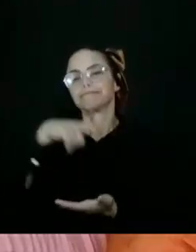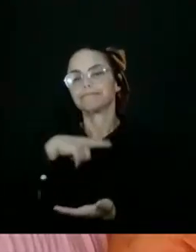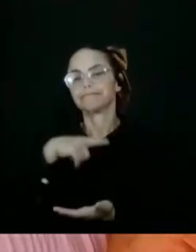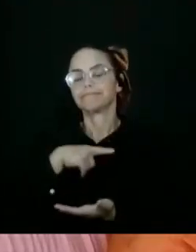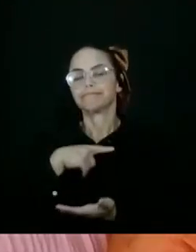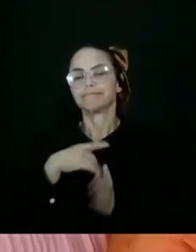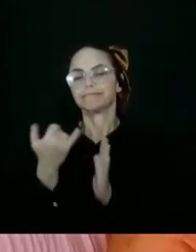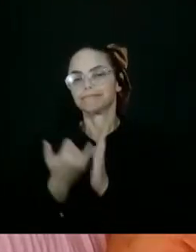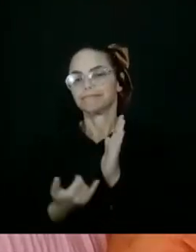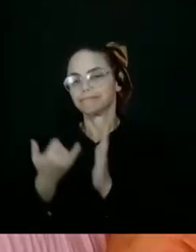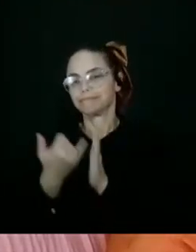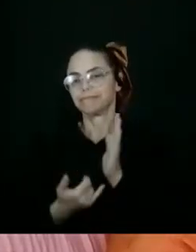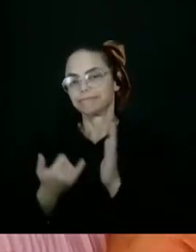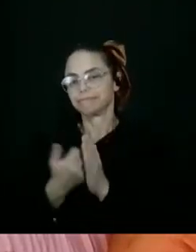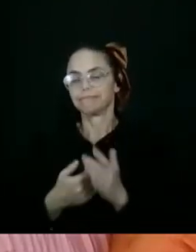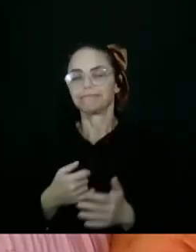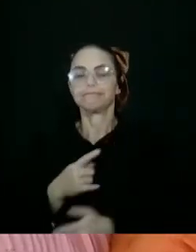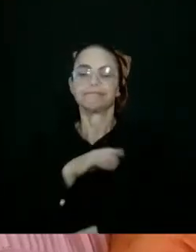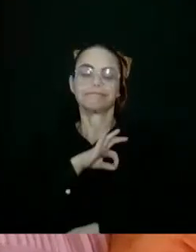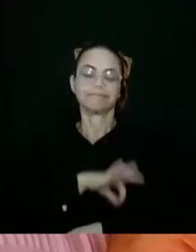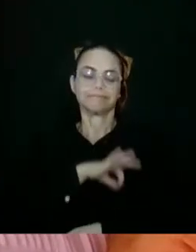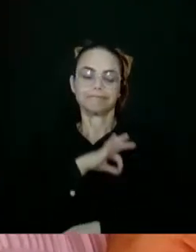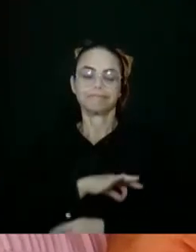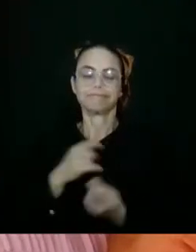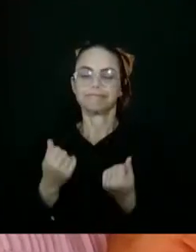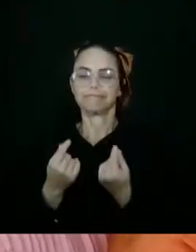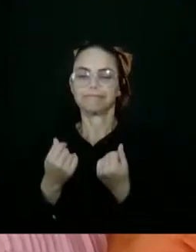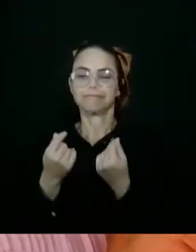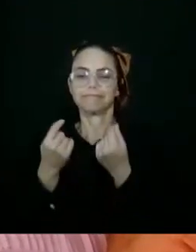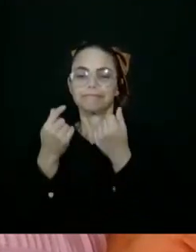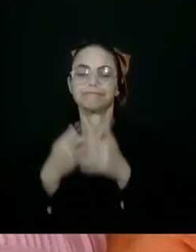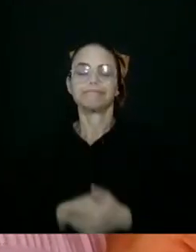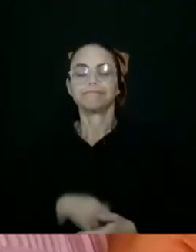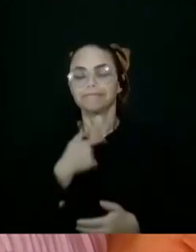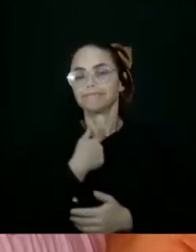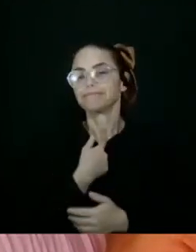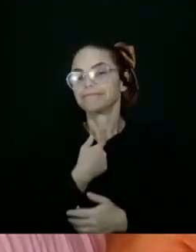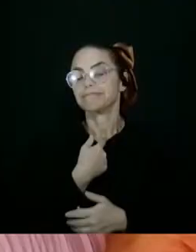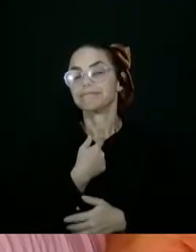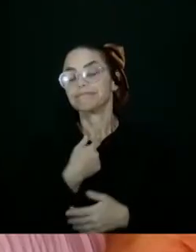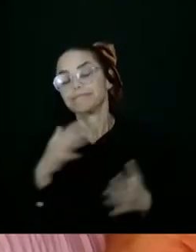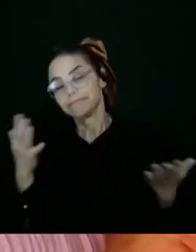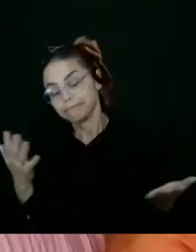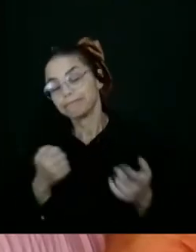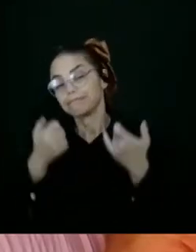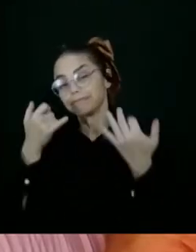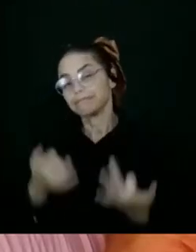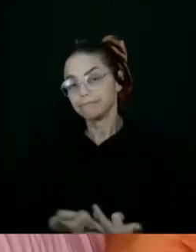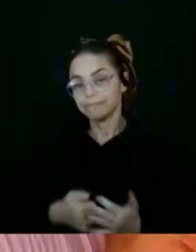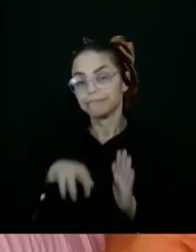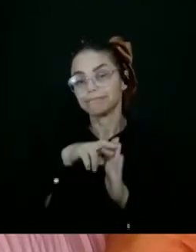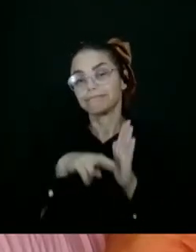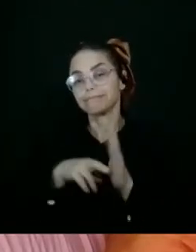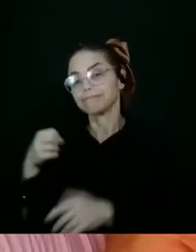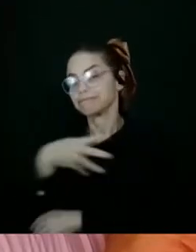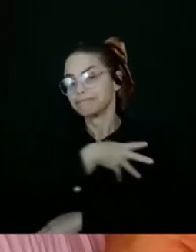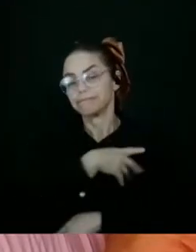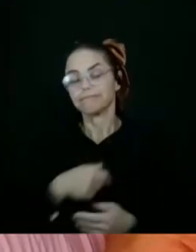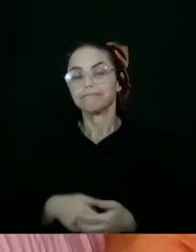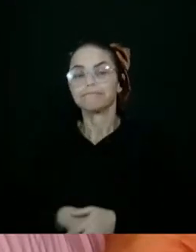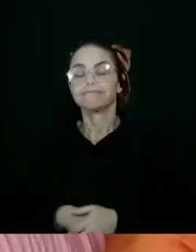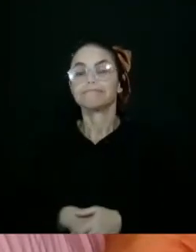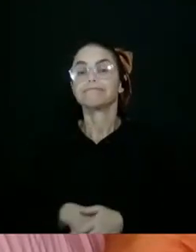a gente já vai entrando no clima do imposto de renda. E vamos aí falar um pouquinho dessas regras novas, né? Vamos lá. Fabiana, a